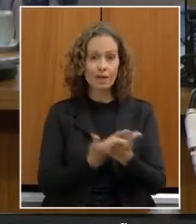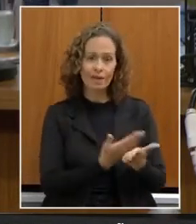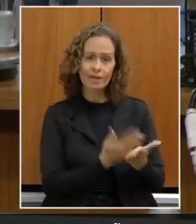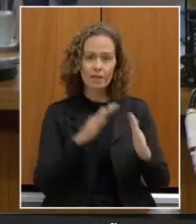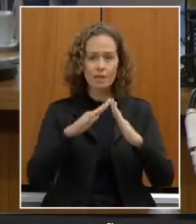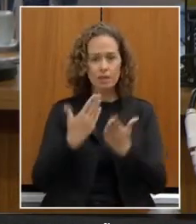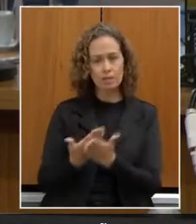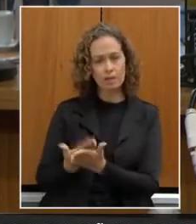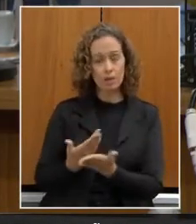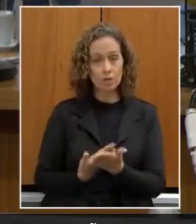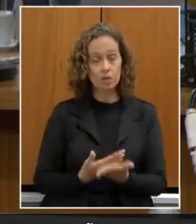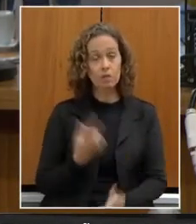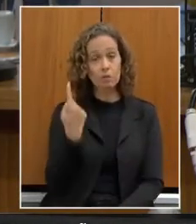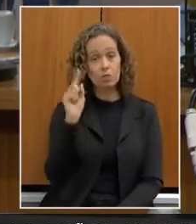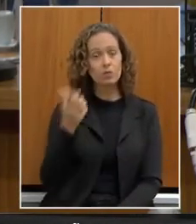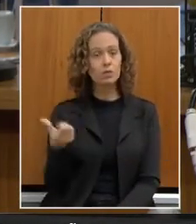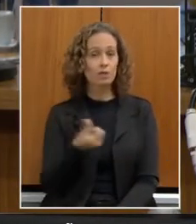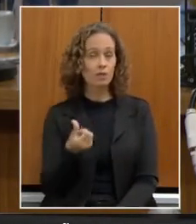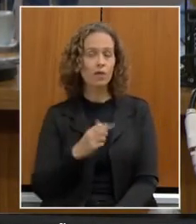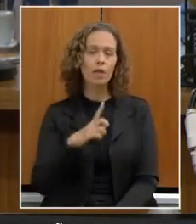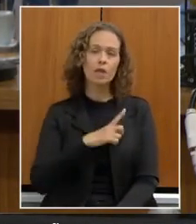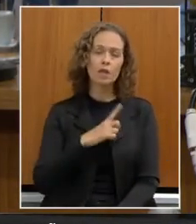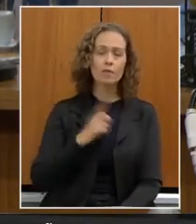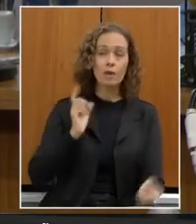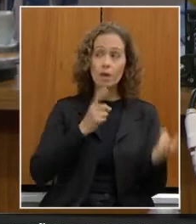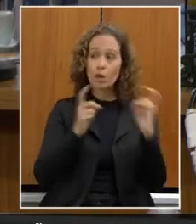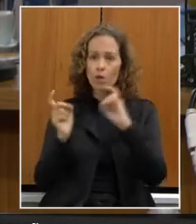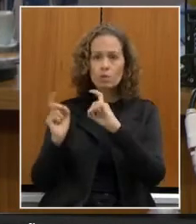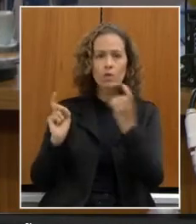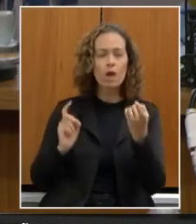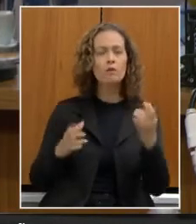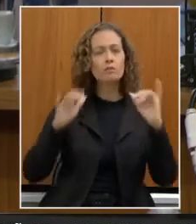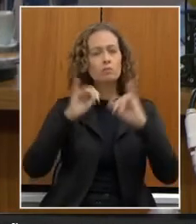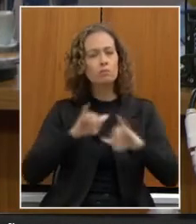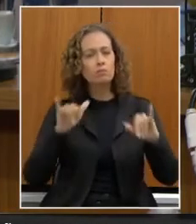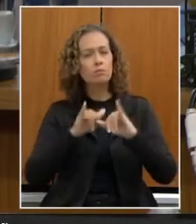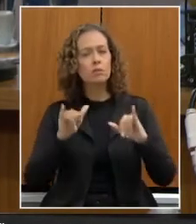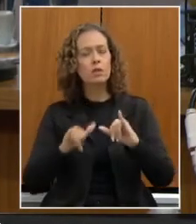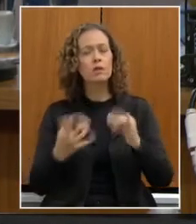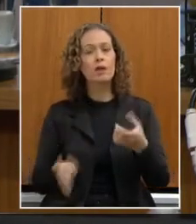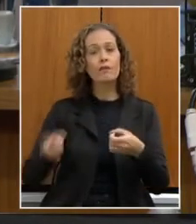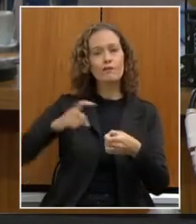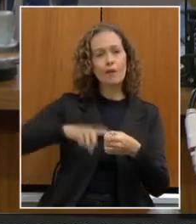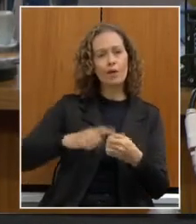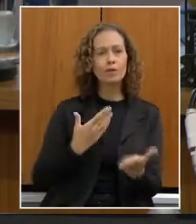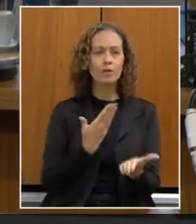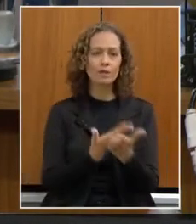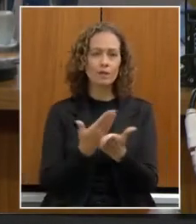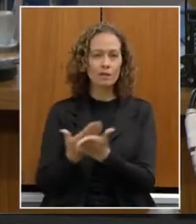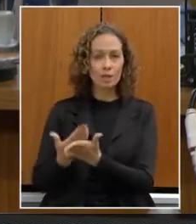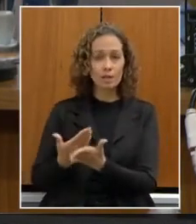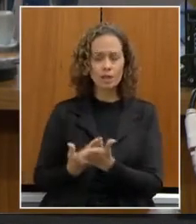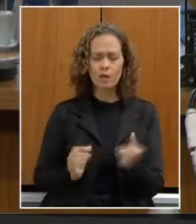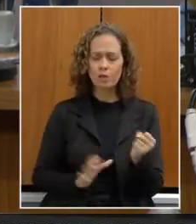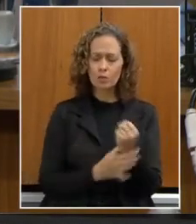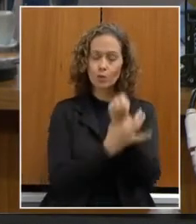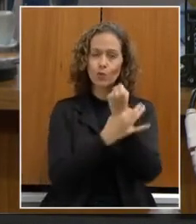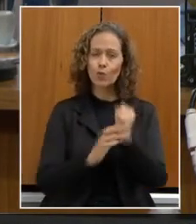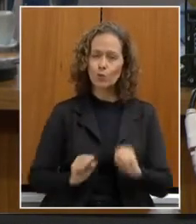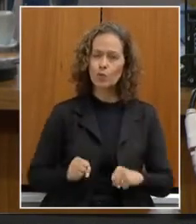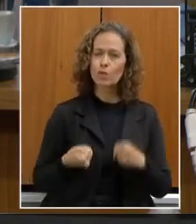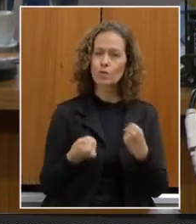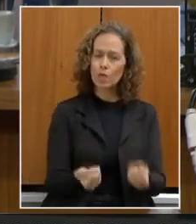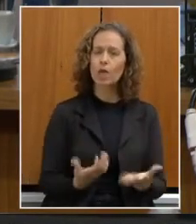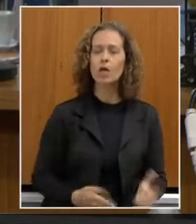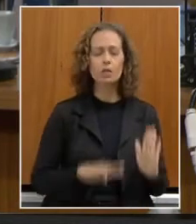-feira a gente teve a reunião do COES onde foi tratada o retorno das aulas com segurança seguindo